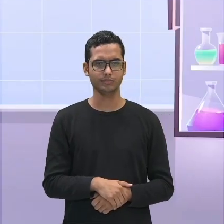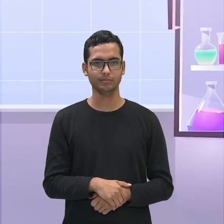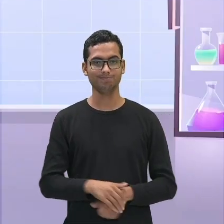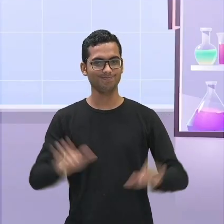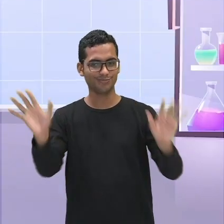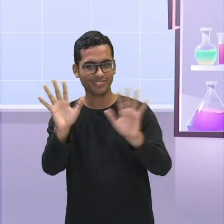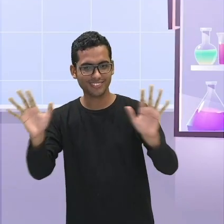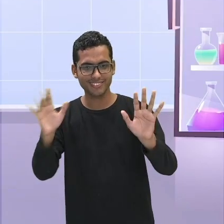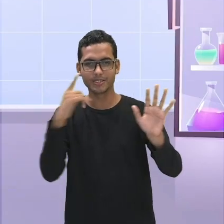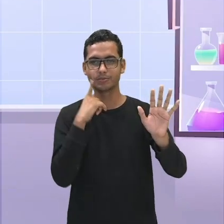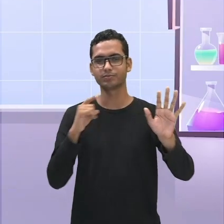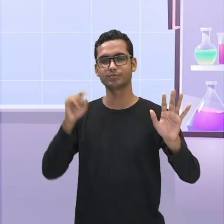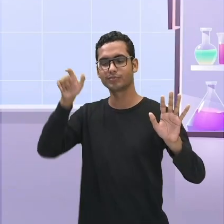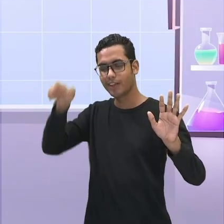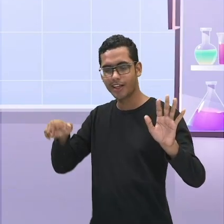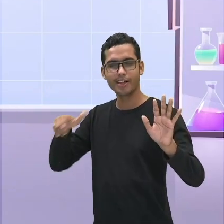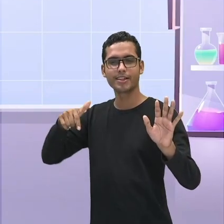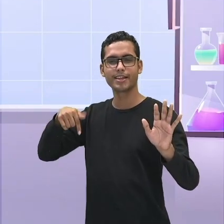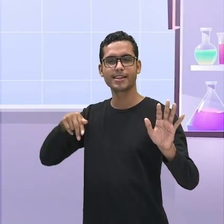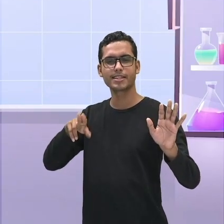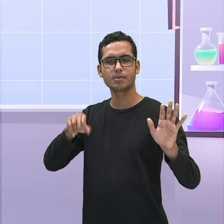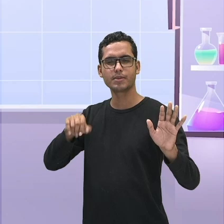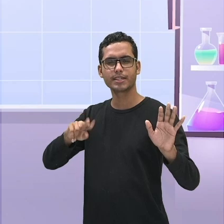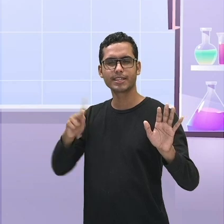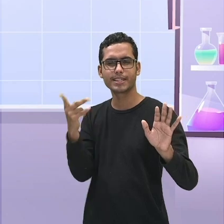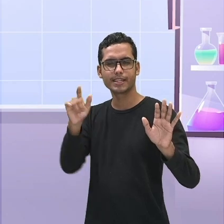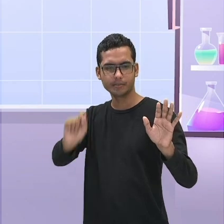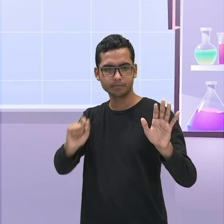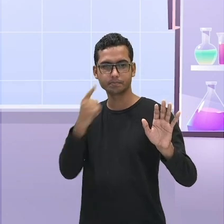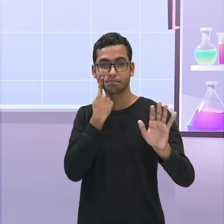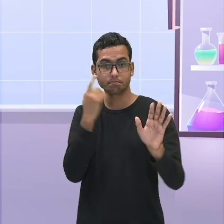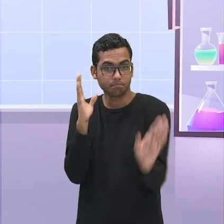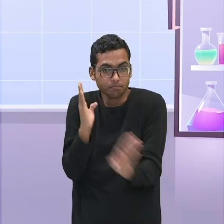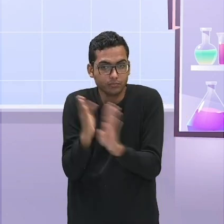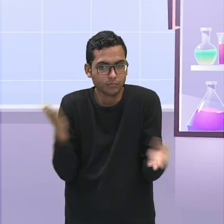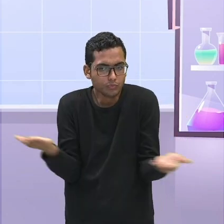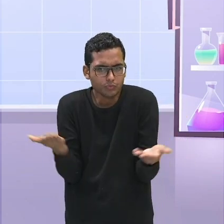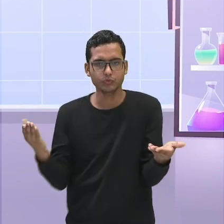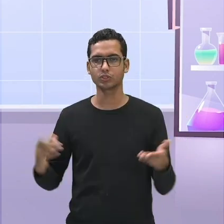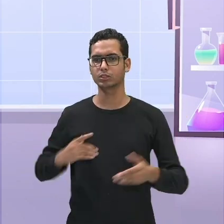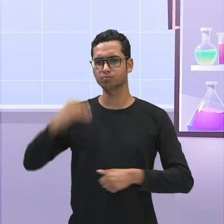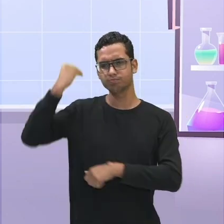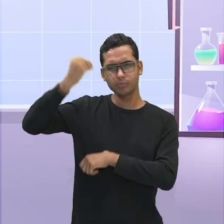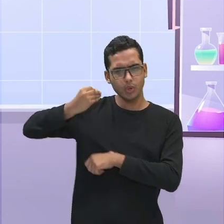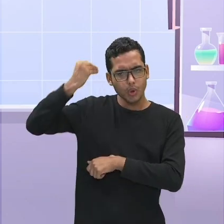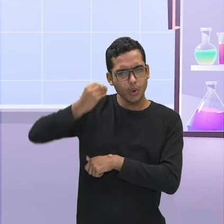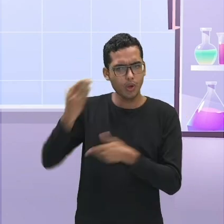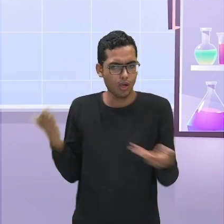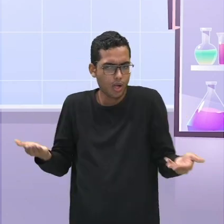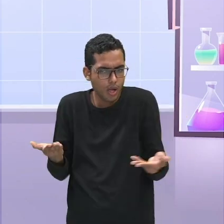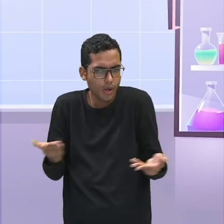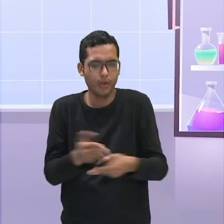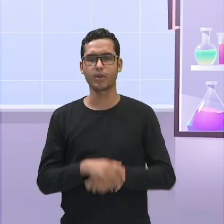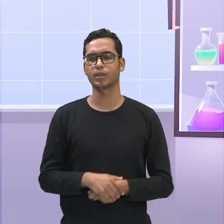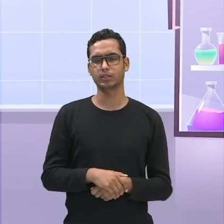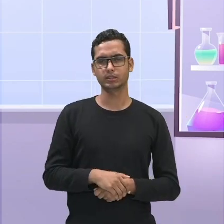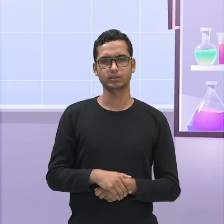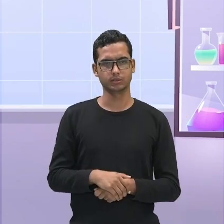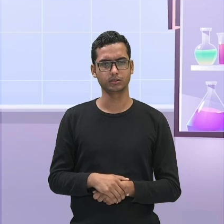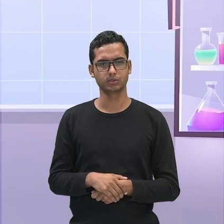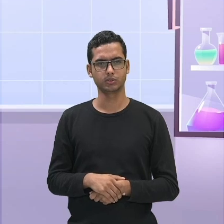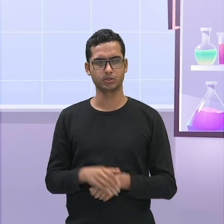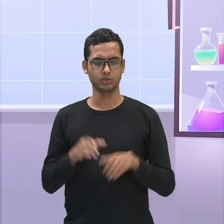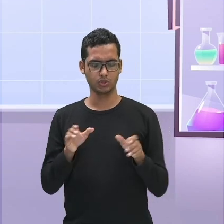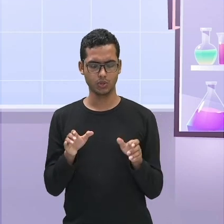Olá, quimiquinha! Vamos descobrir nesse experimento que diferentes